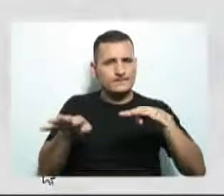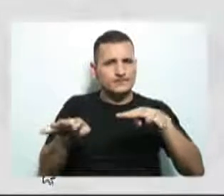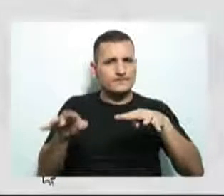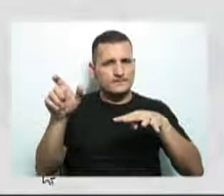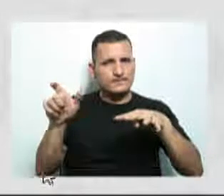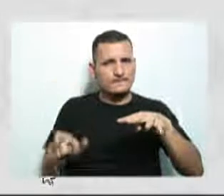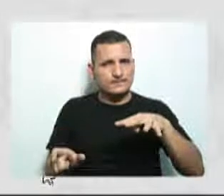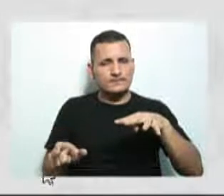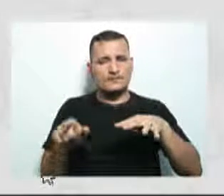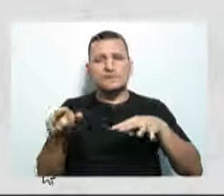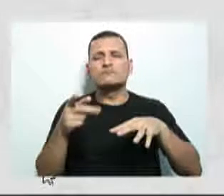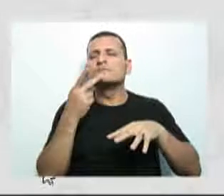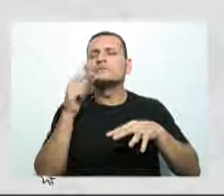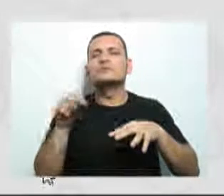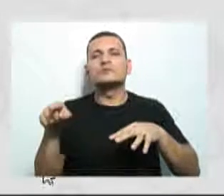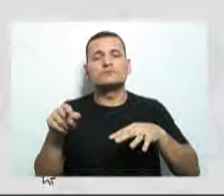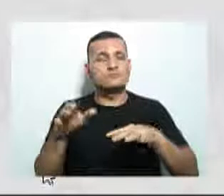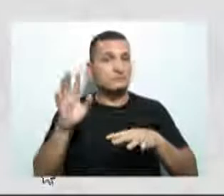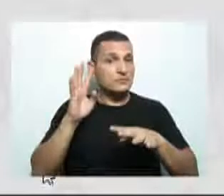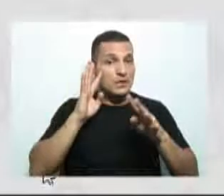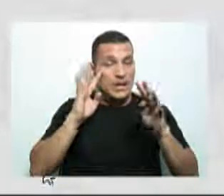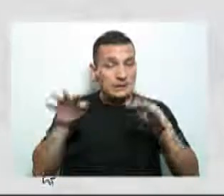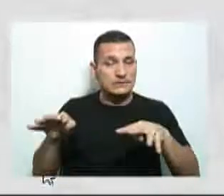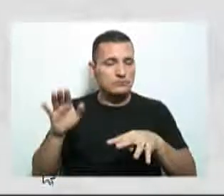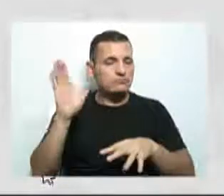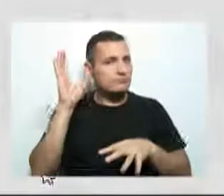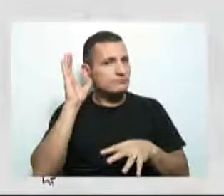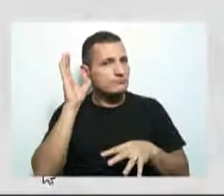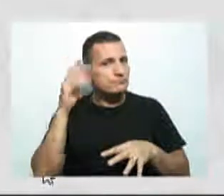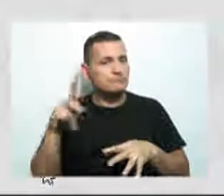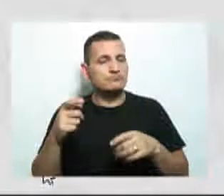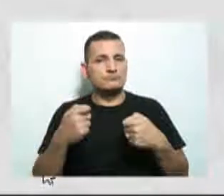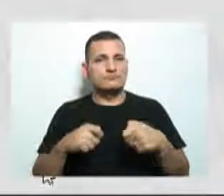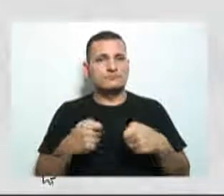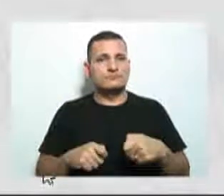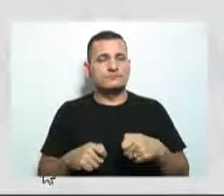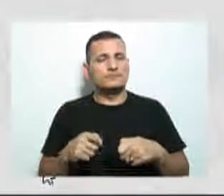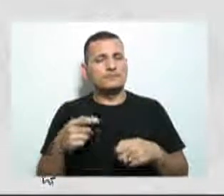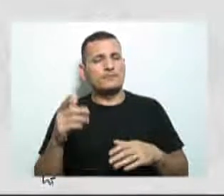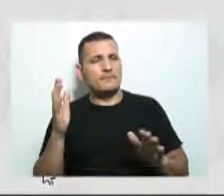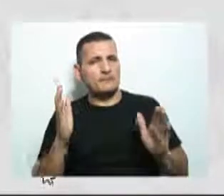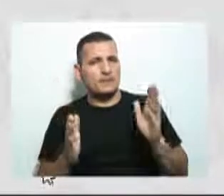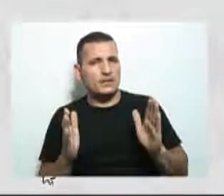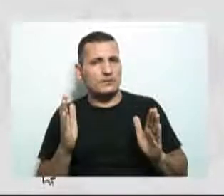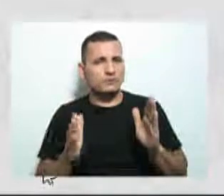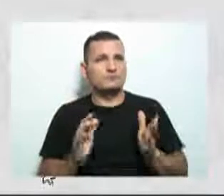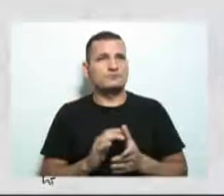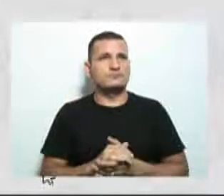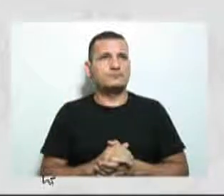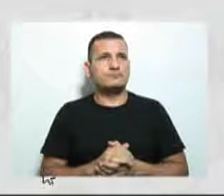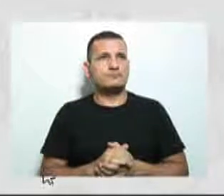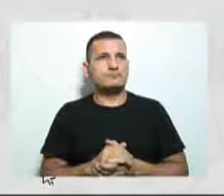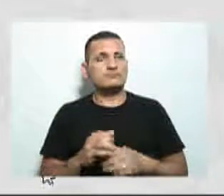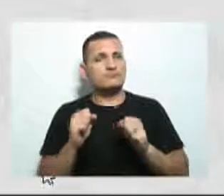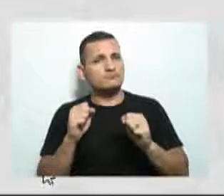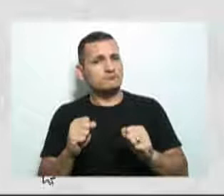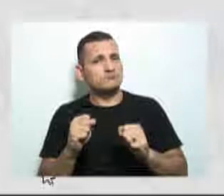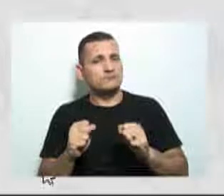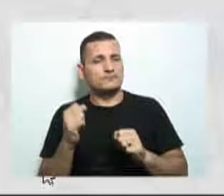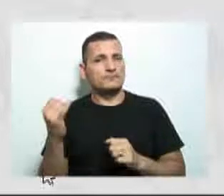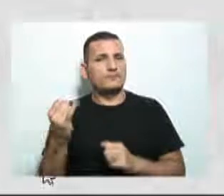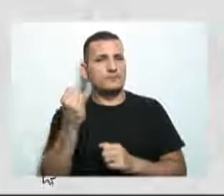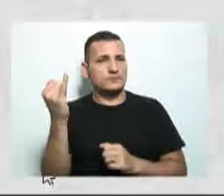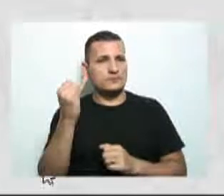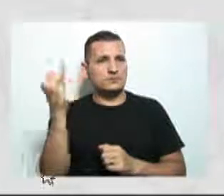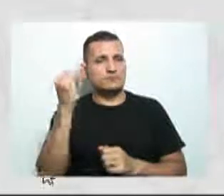que a outra tem a dizer, ouvir suas necessidades, pressões, prazos, não é? Pode ser tão